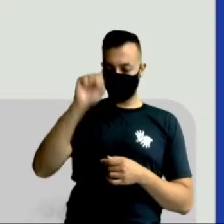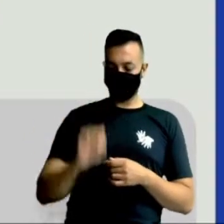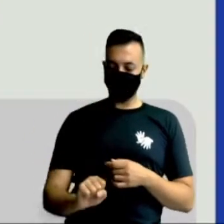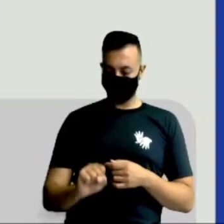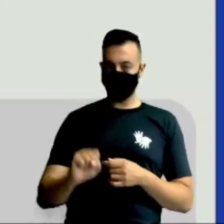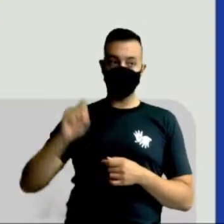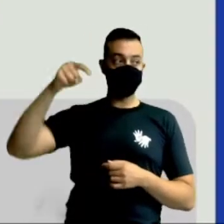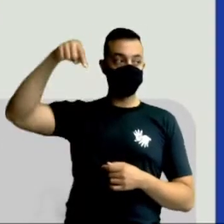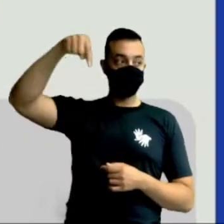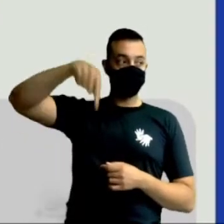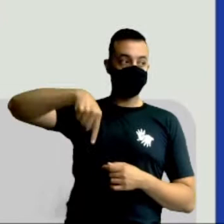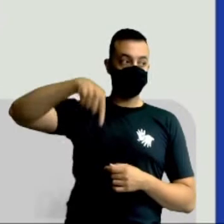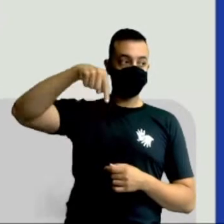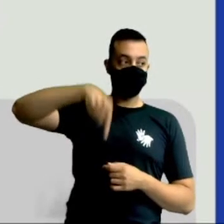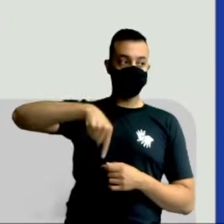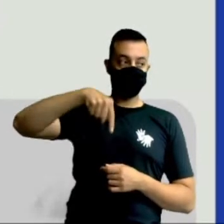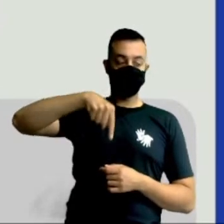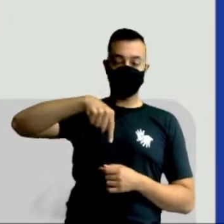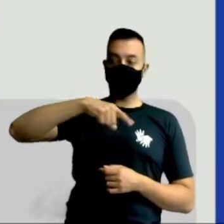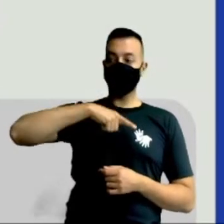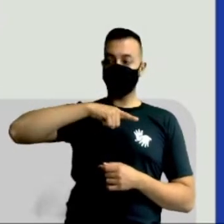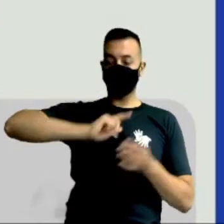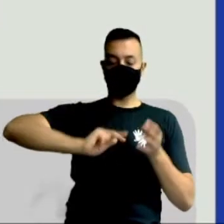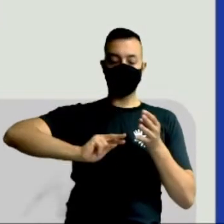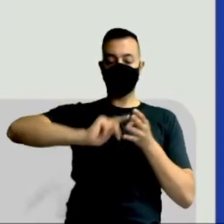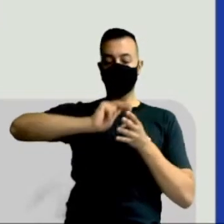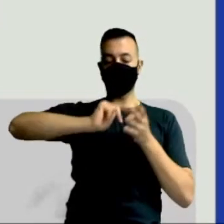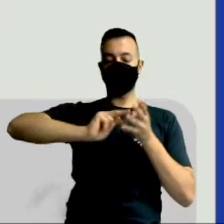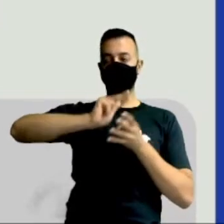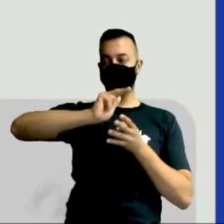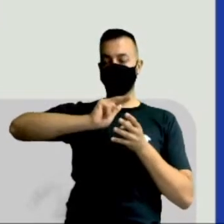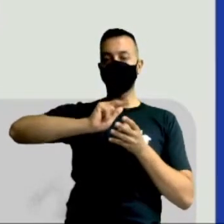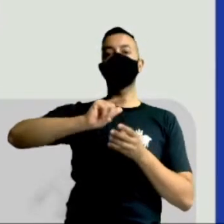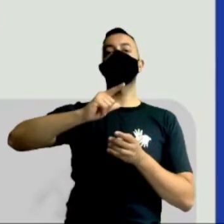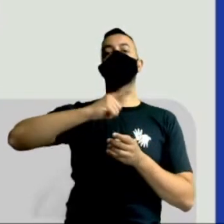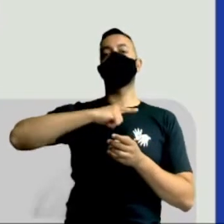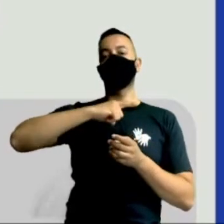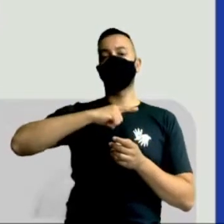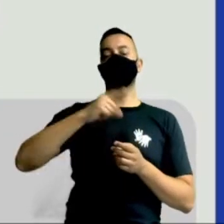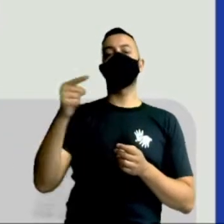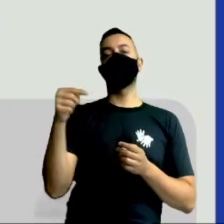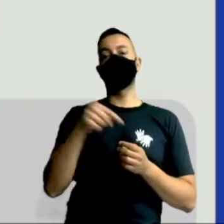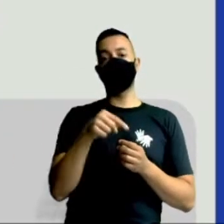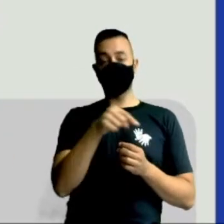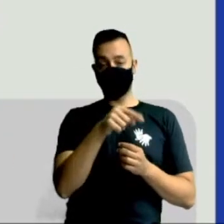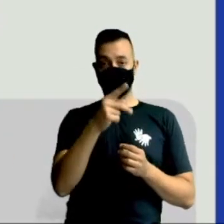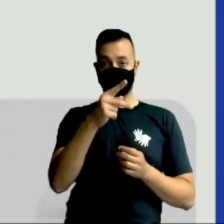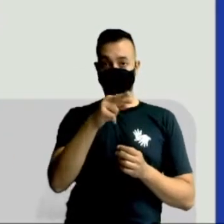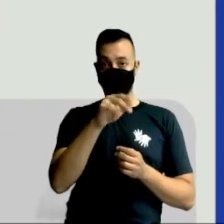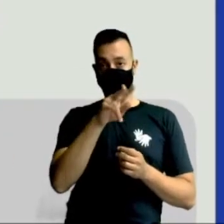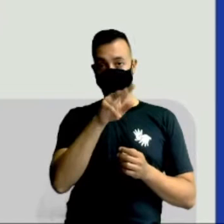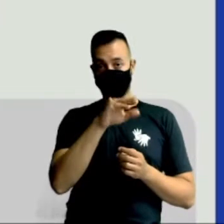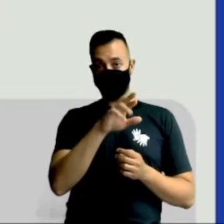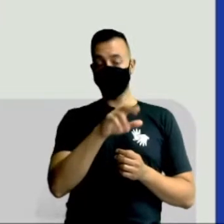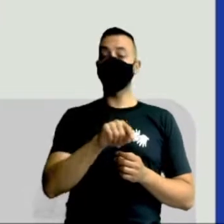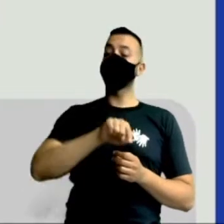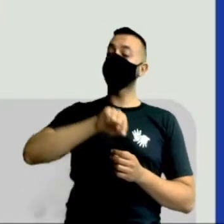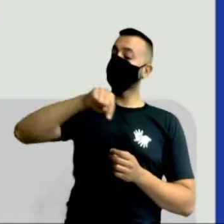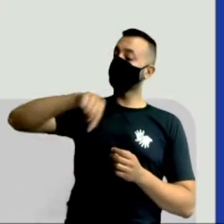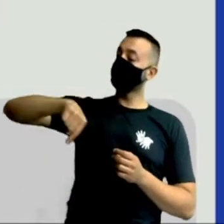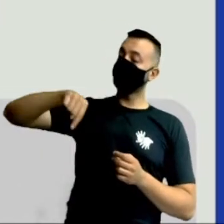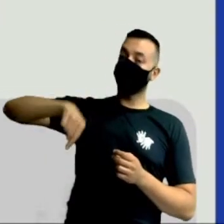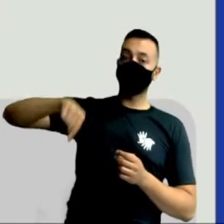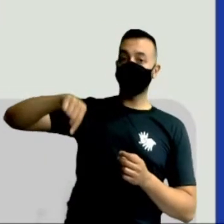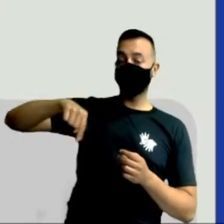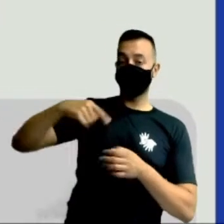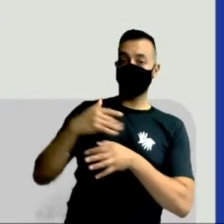parte de baixo, temos Escada. Ao sudeste, Primavera. Ao nordeste,